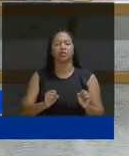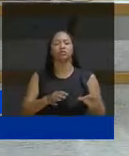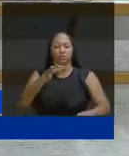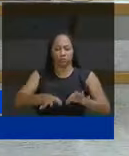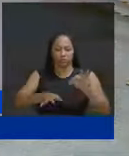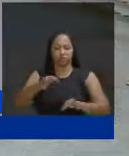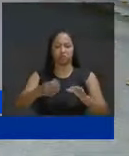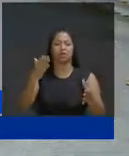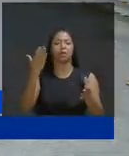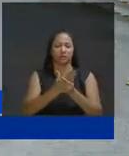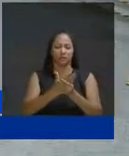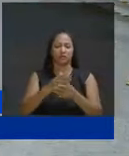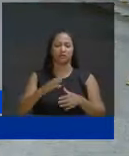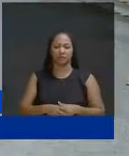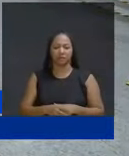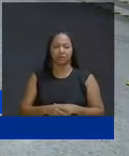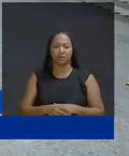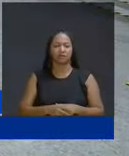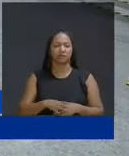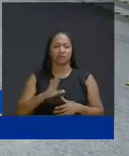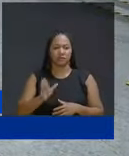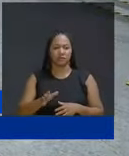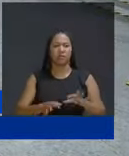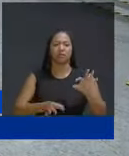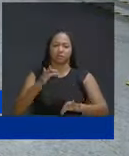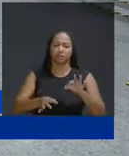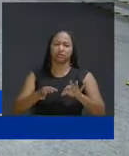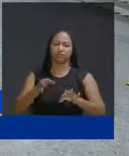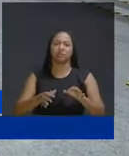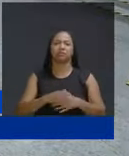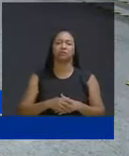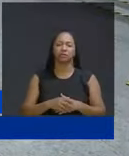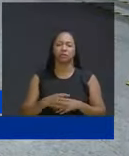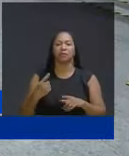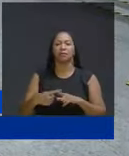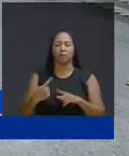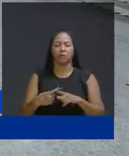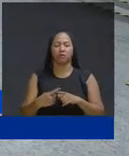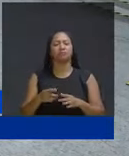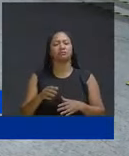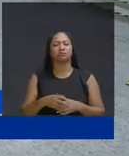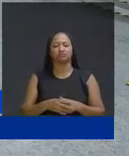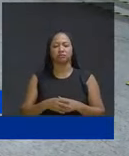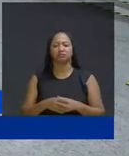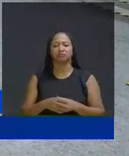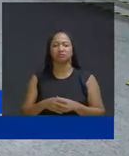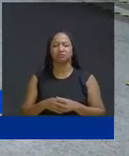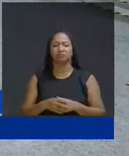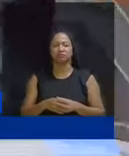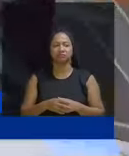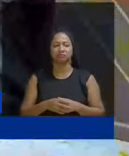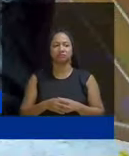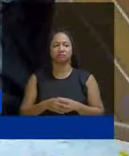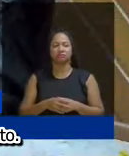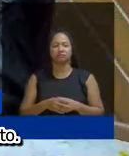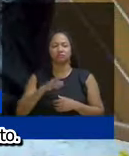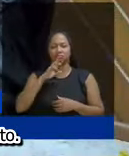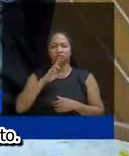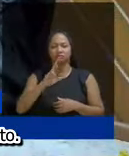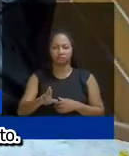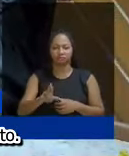isso? Sim, com certeza. Okay. Esse que já julguei. Ok. Já julguei. Até porque, com efeito, parece-me que